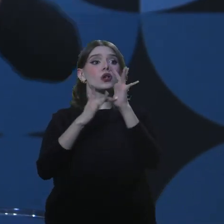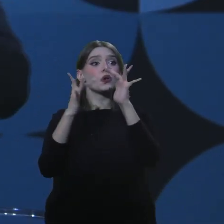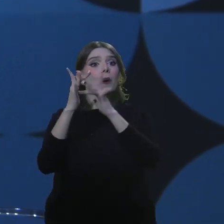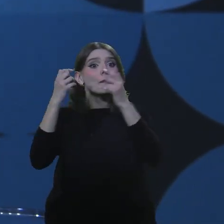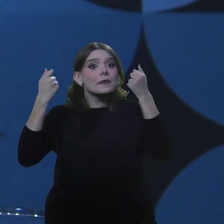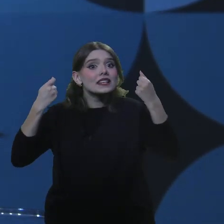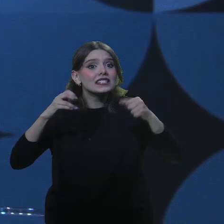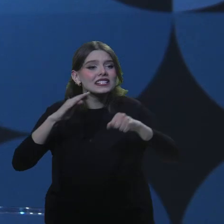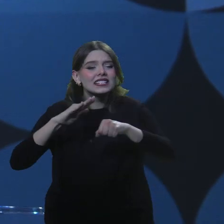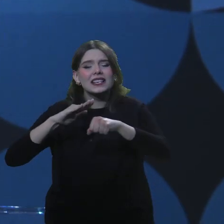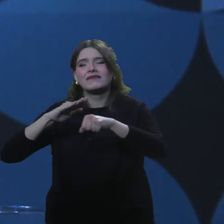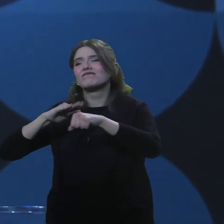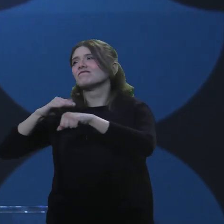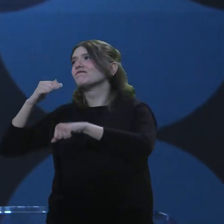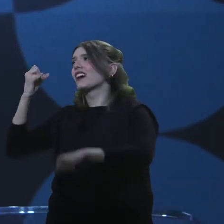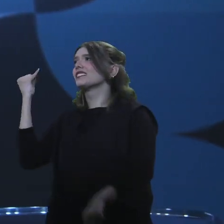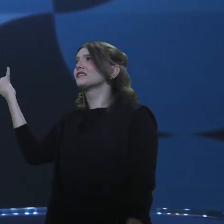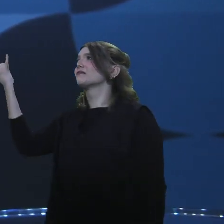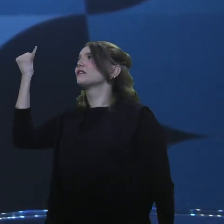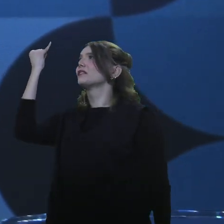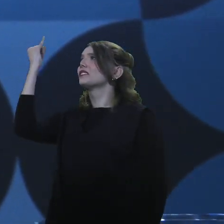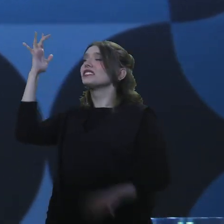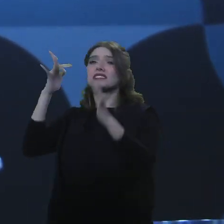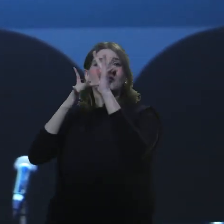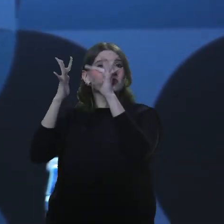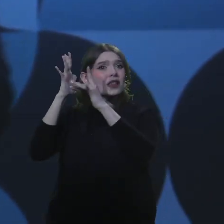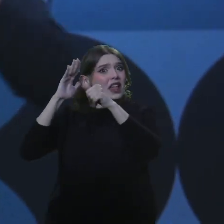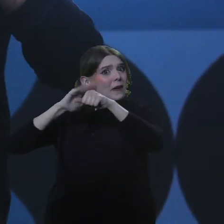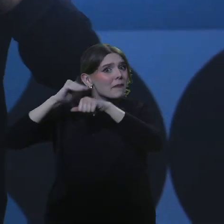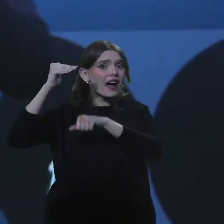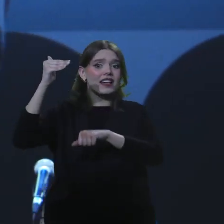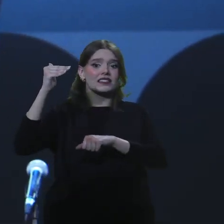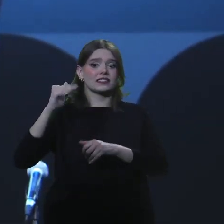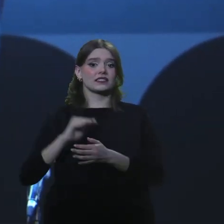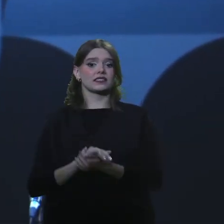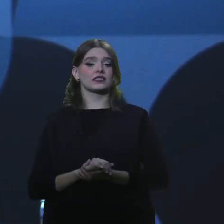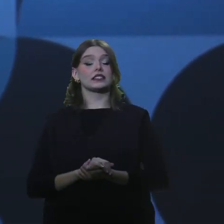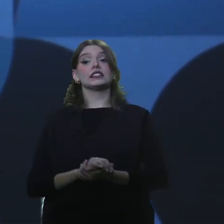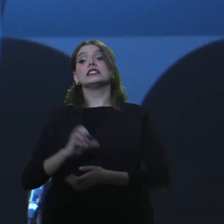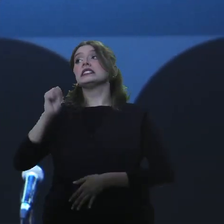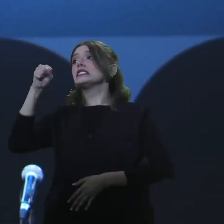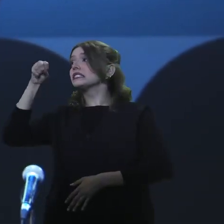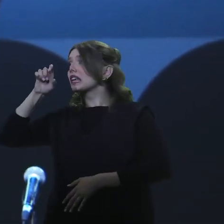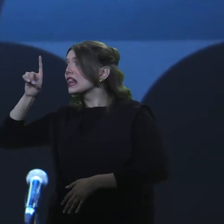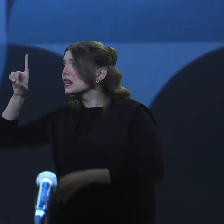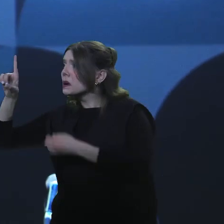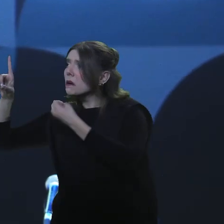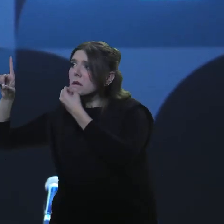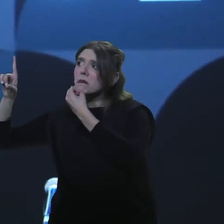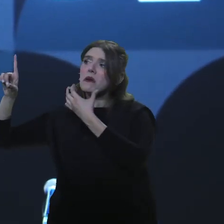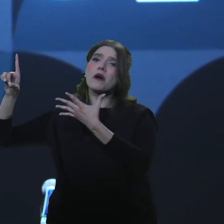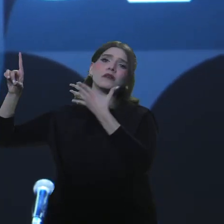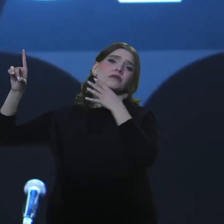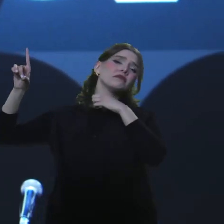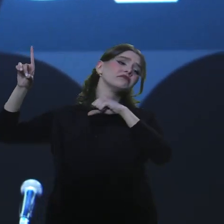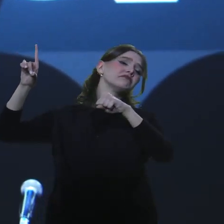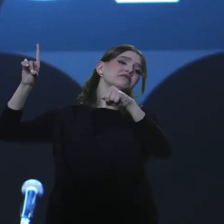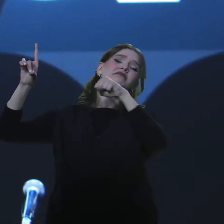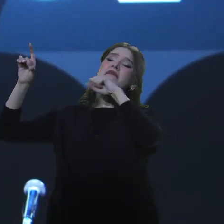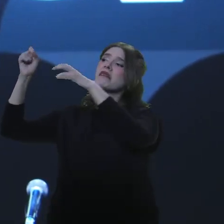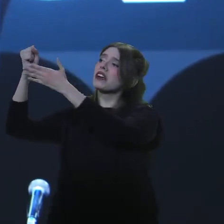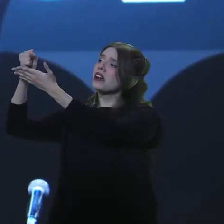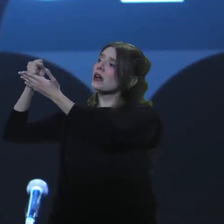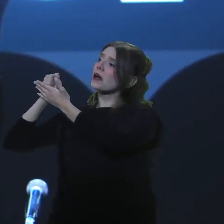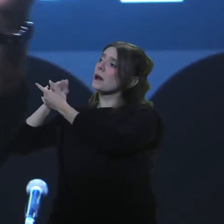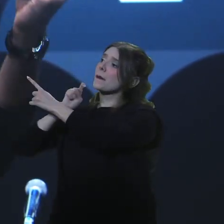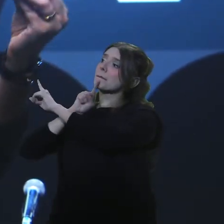E não o nosso egoísmo, e não simplesmente o nosso ponto de vista. Ele é sim um Deus bom, um Pai galardoador, mas nós não nos achegamos, nós